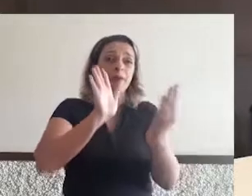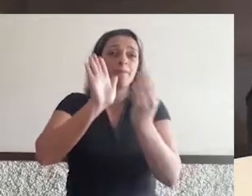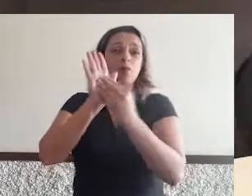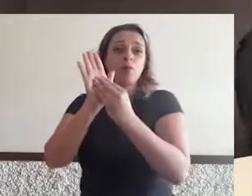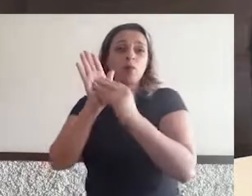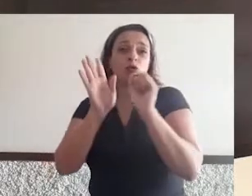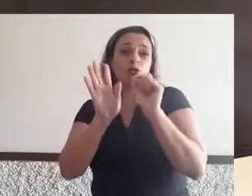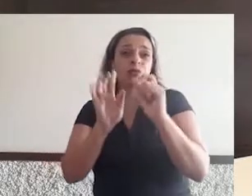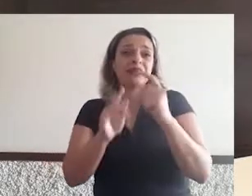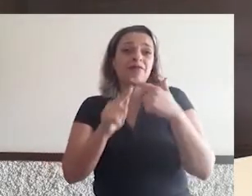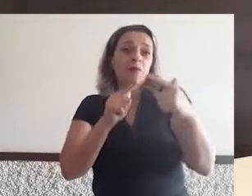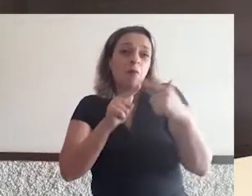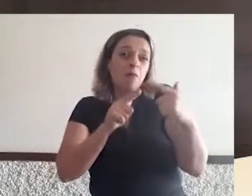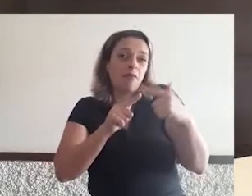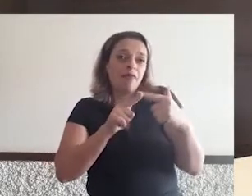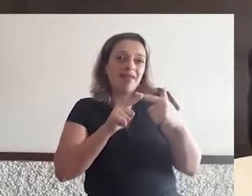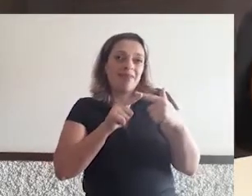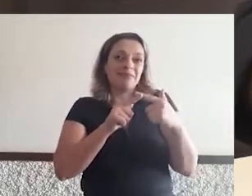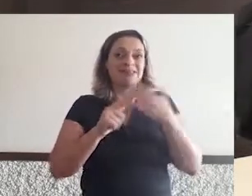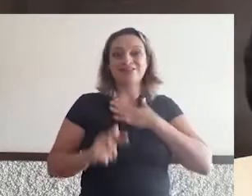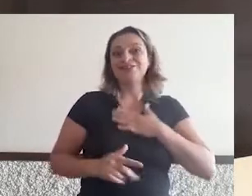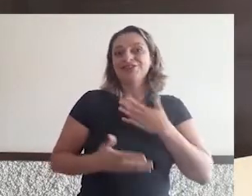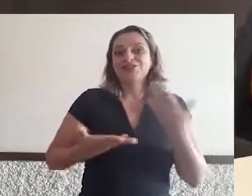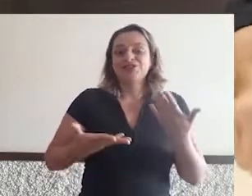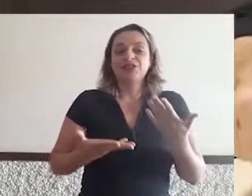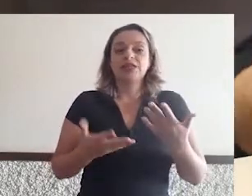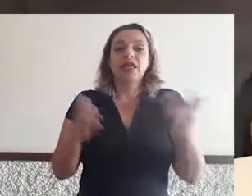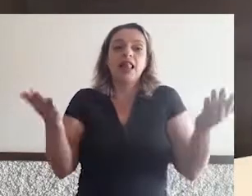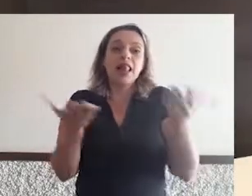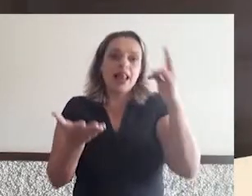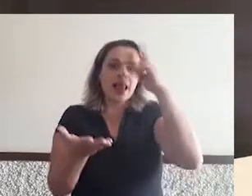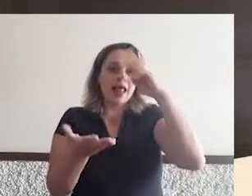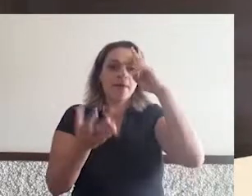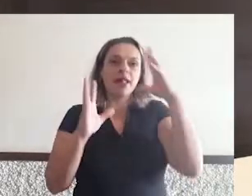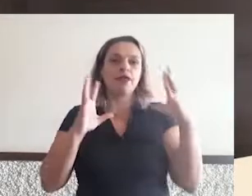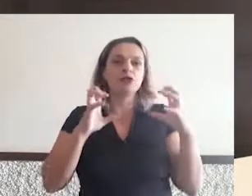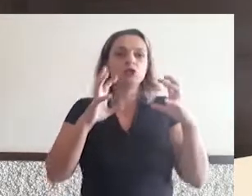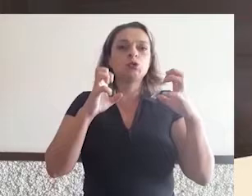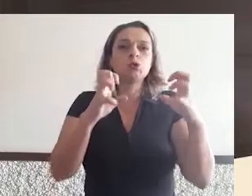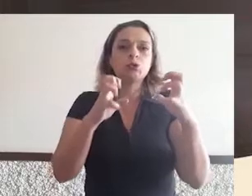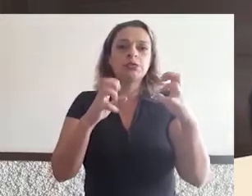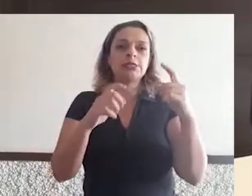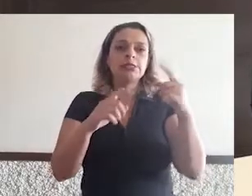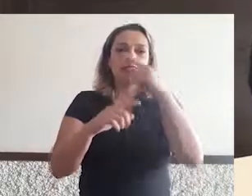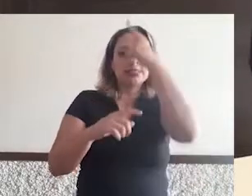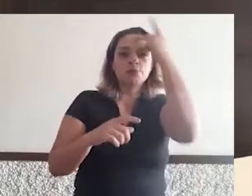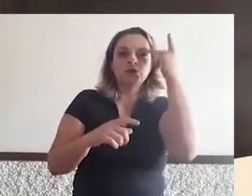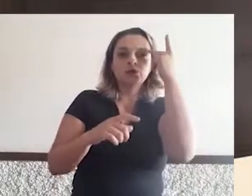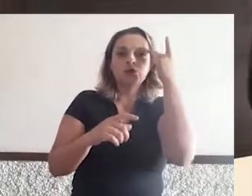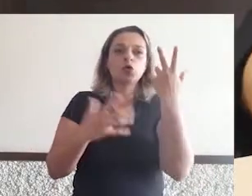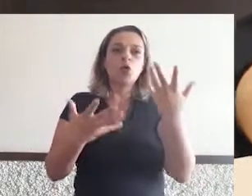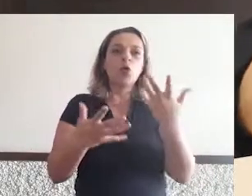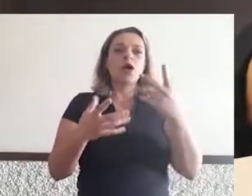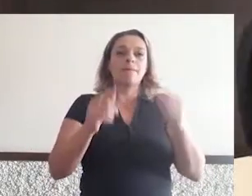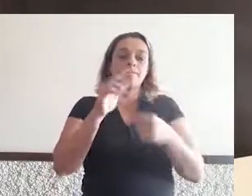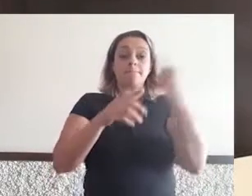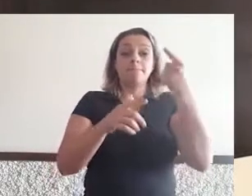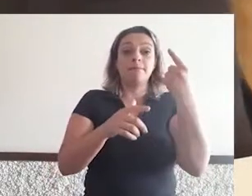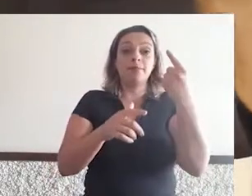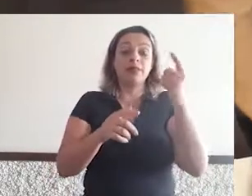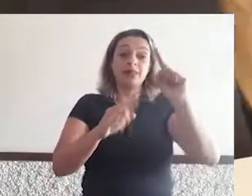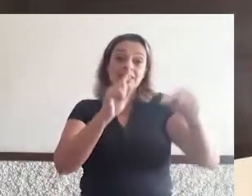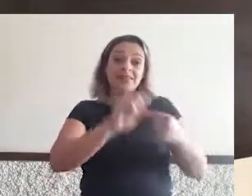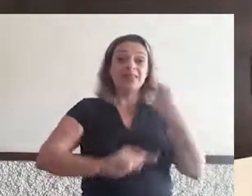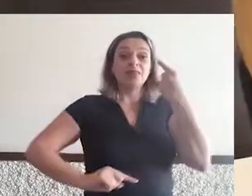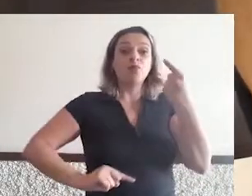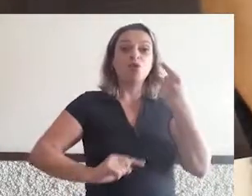Graco. Vamos nos lembrar, nós estamos no momento das lutas civis. Primeiro os Graco,